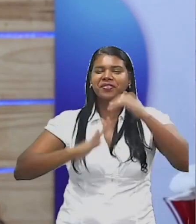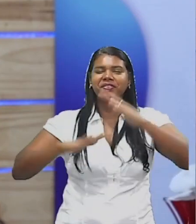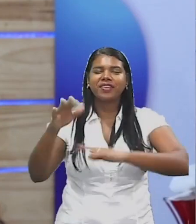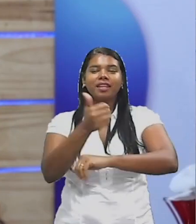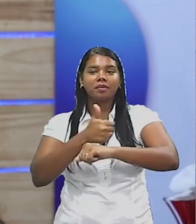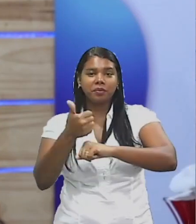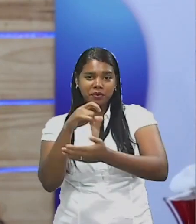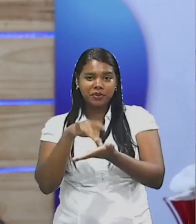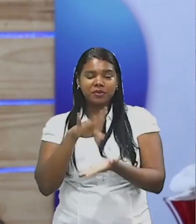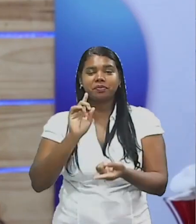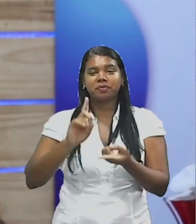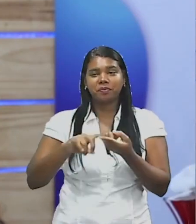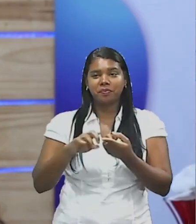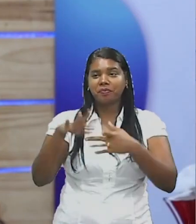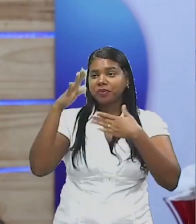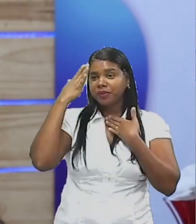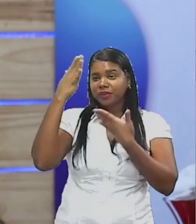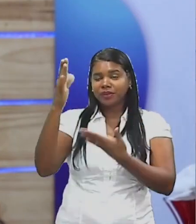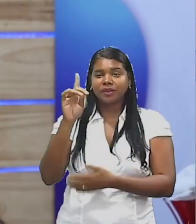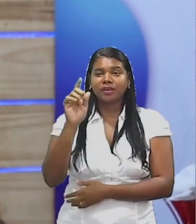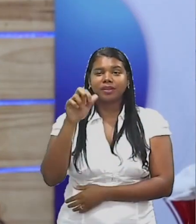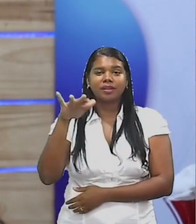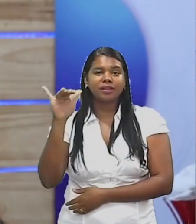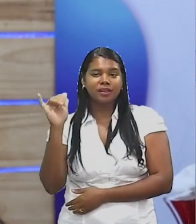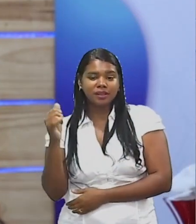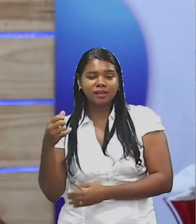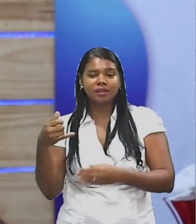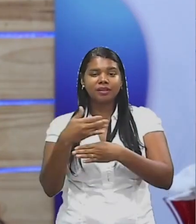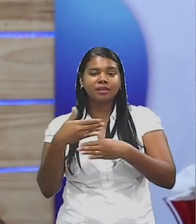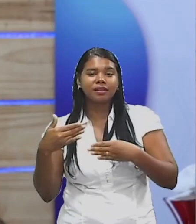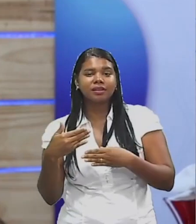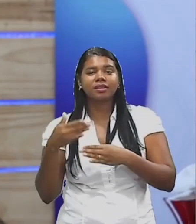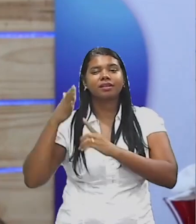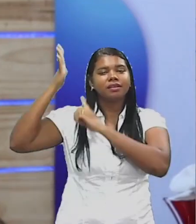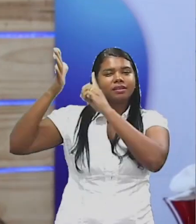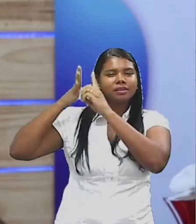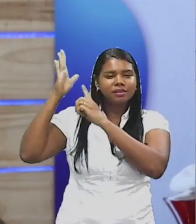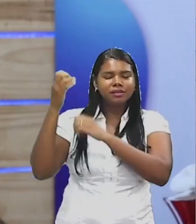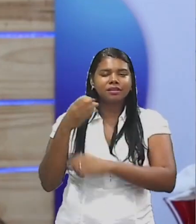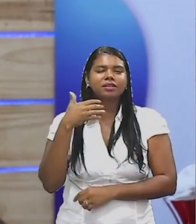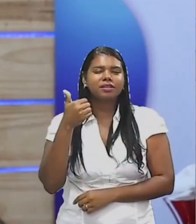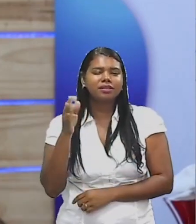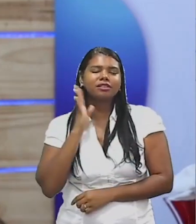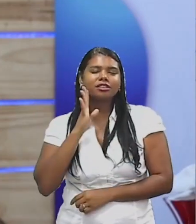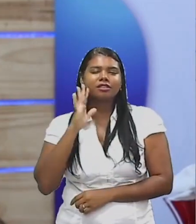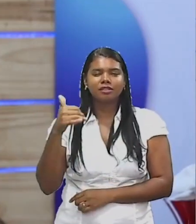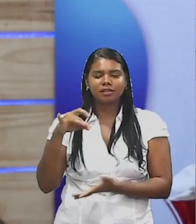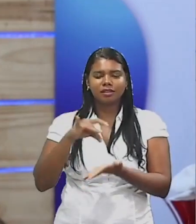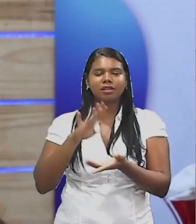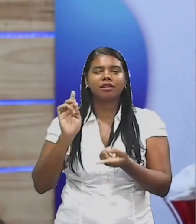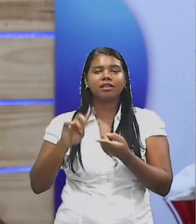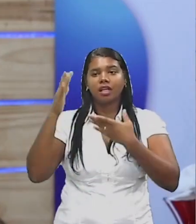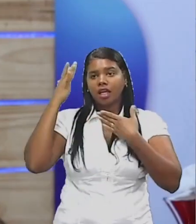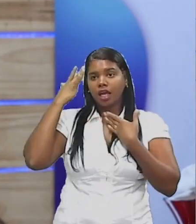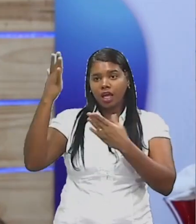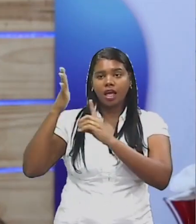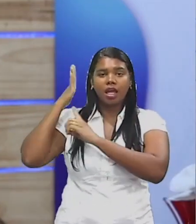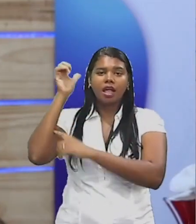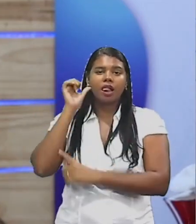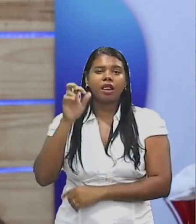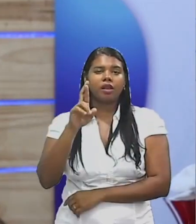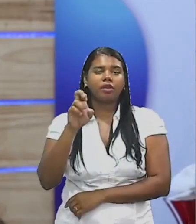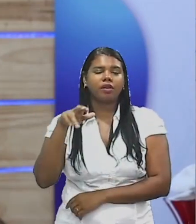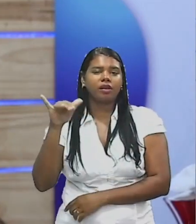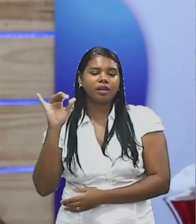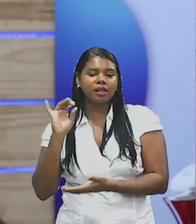profissional. Quero agradecer também ao Danilo do Sebrae, que enviou para a gente palestrantes bacanas. Quero agradecer a nossa palestrante, Renata Maciel,